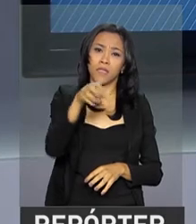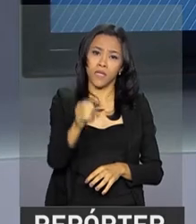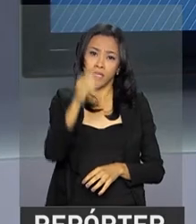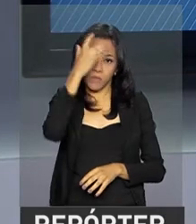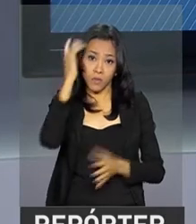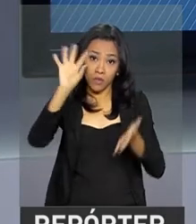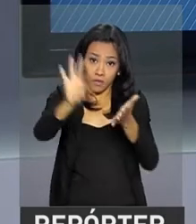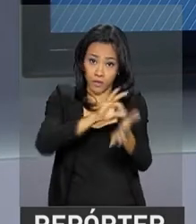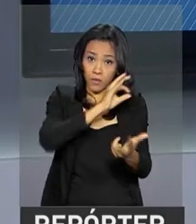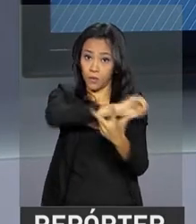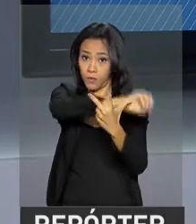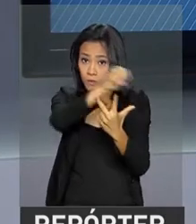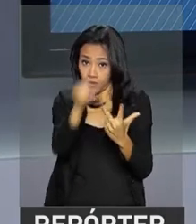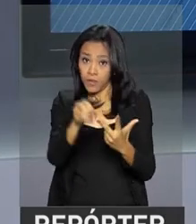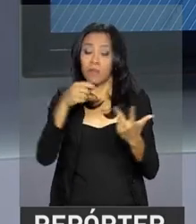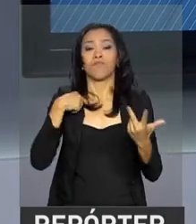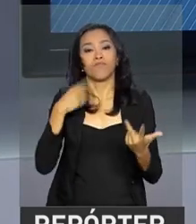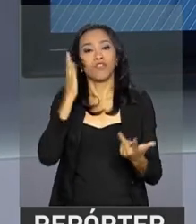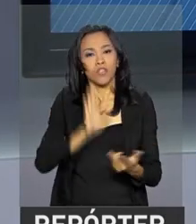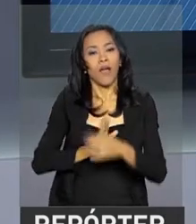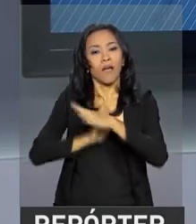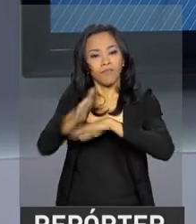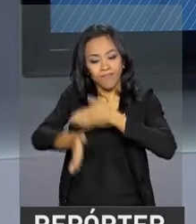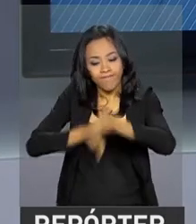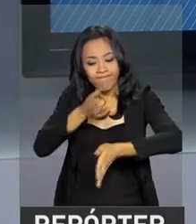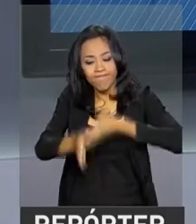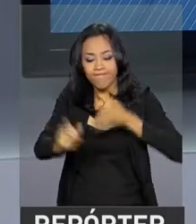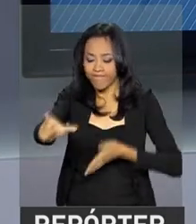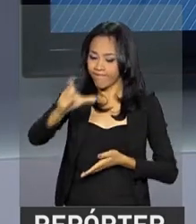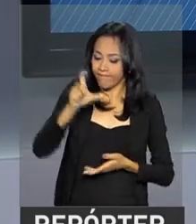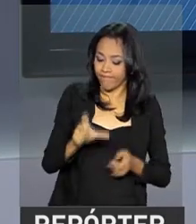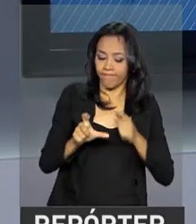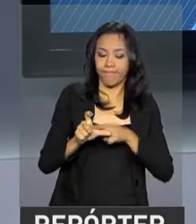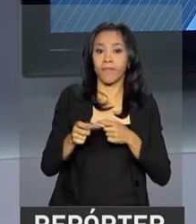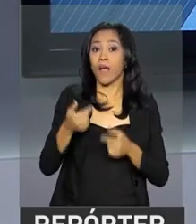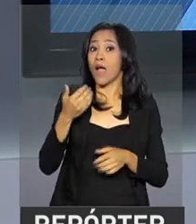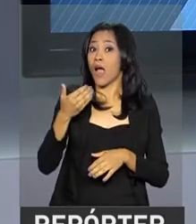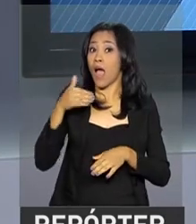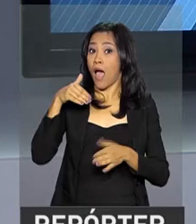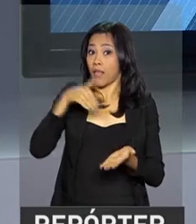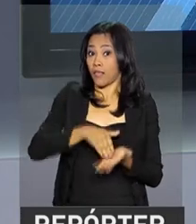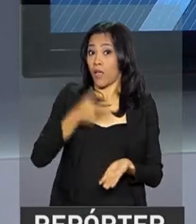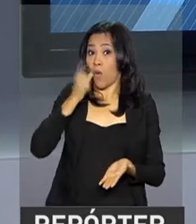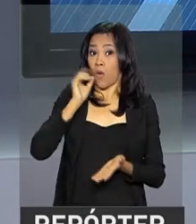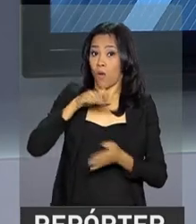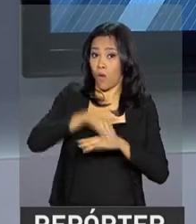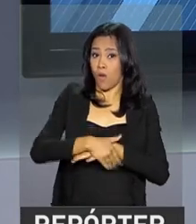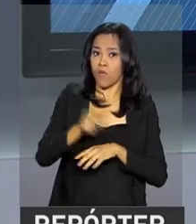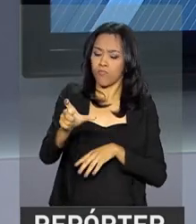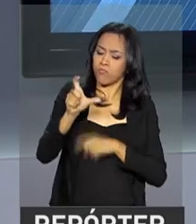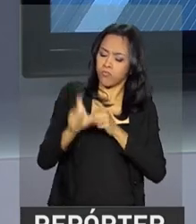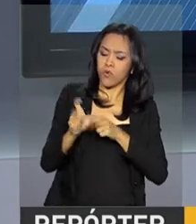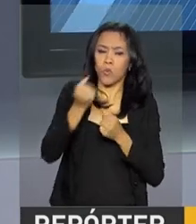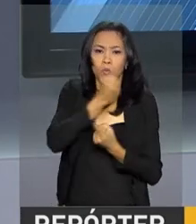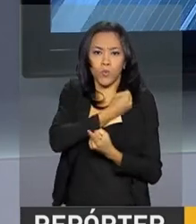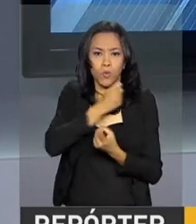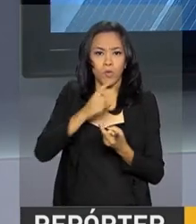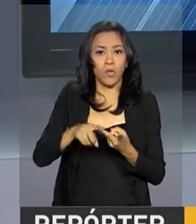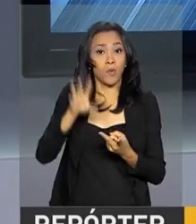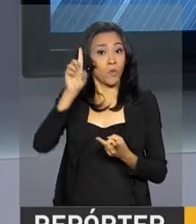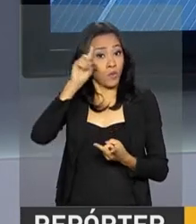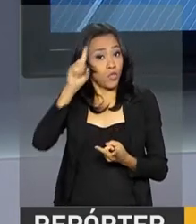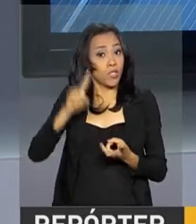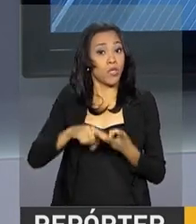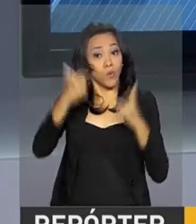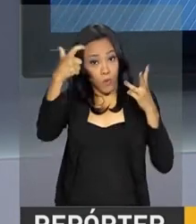enem consultaram o cartão de confirmação da inscrição até o início da noite de ontem o cartão informa o número disse são data